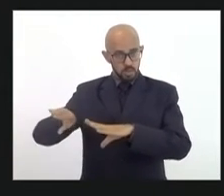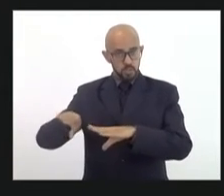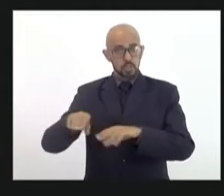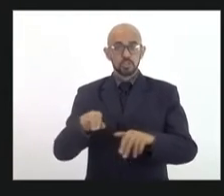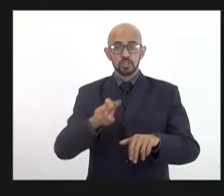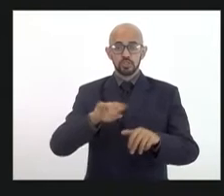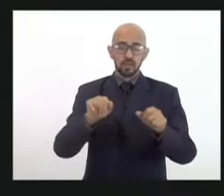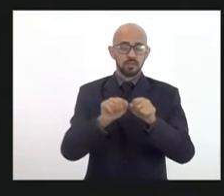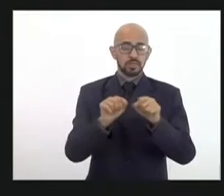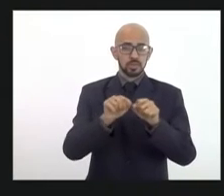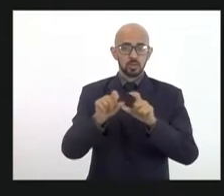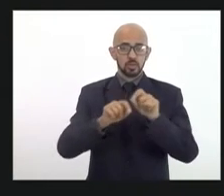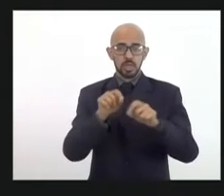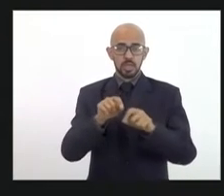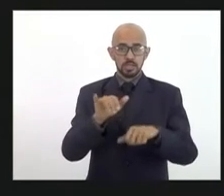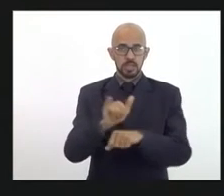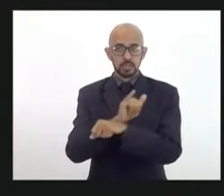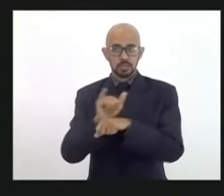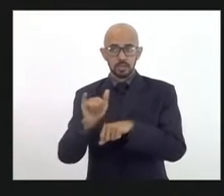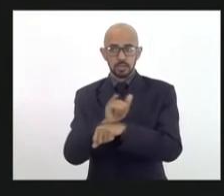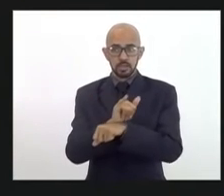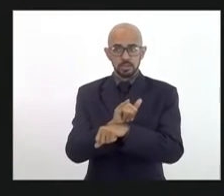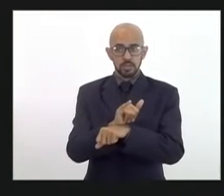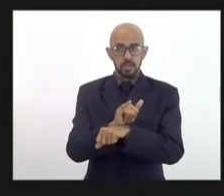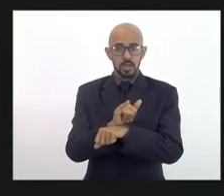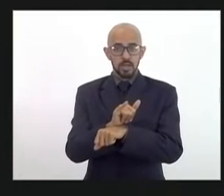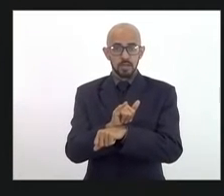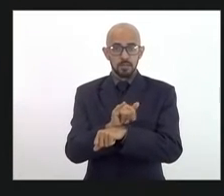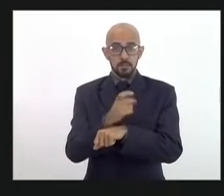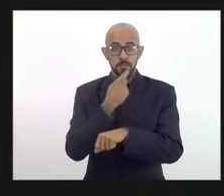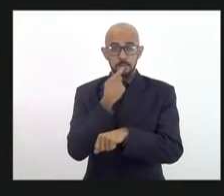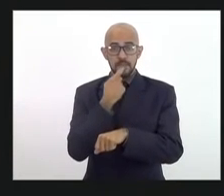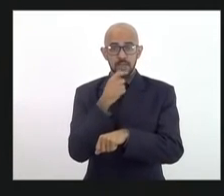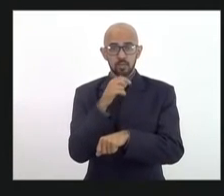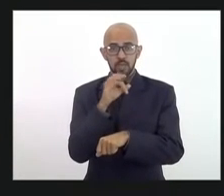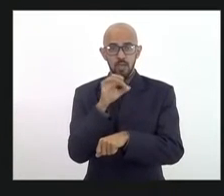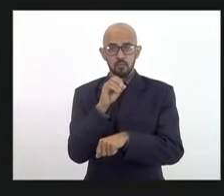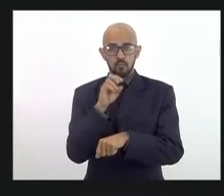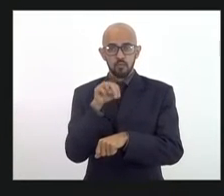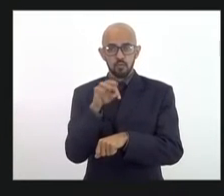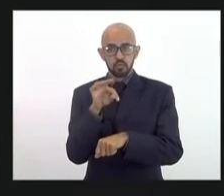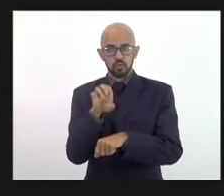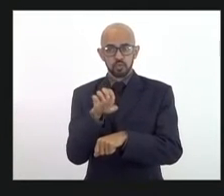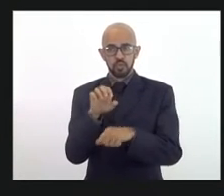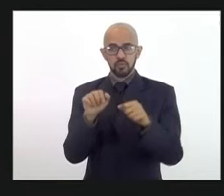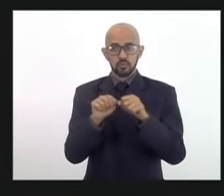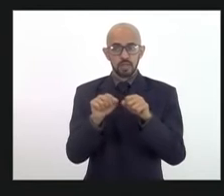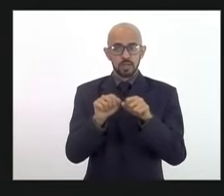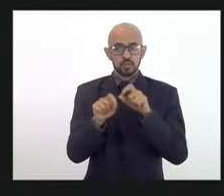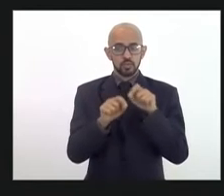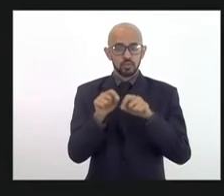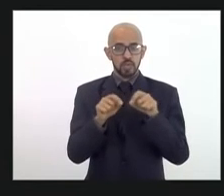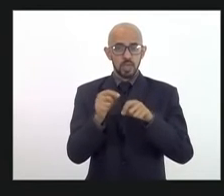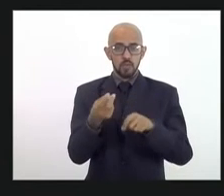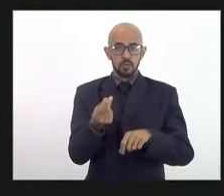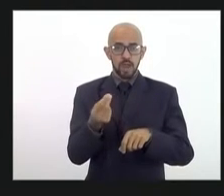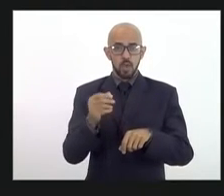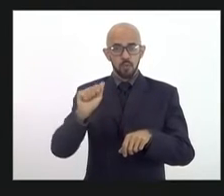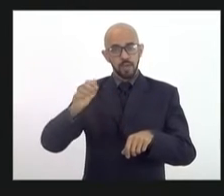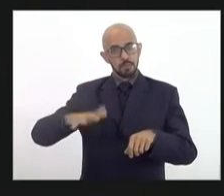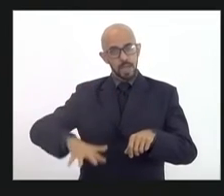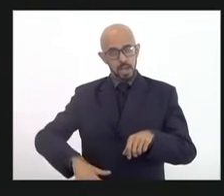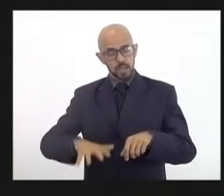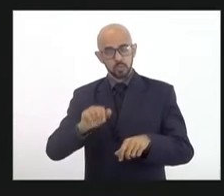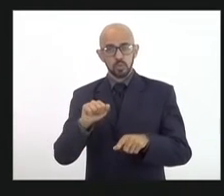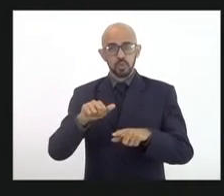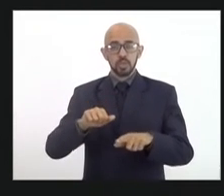Esse suprimento, né, perto da fonte, faz com que naturalmente a molécula tenha o seu preço reduzido, o que